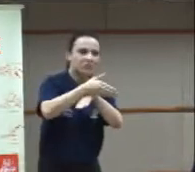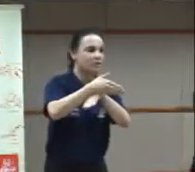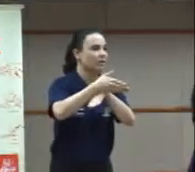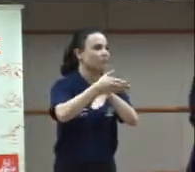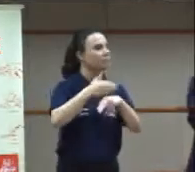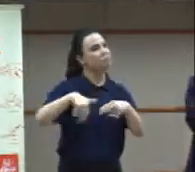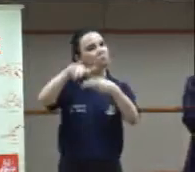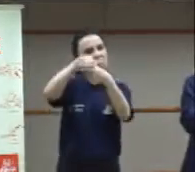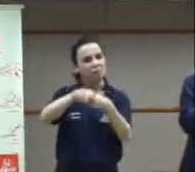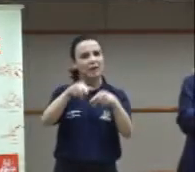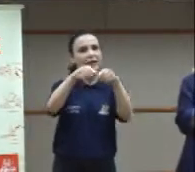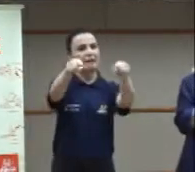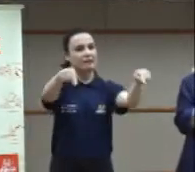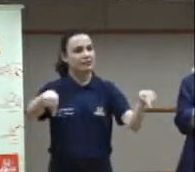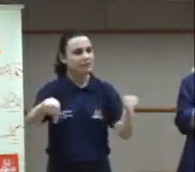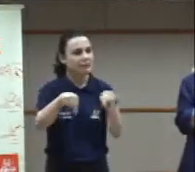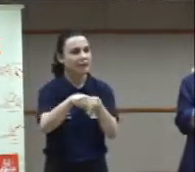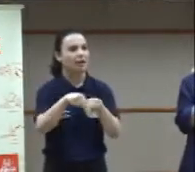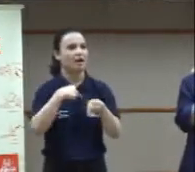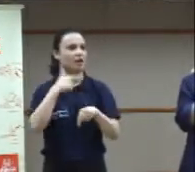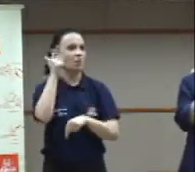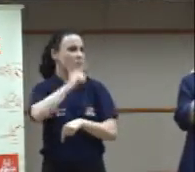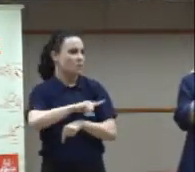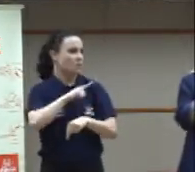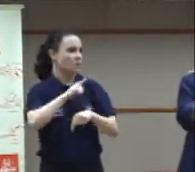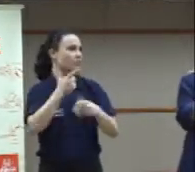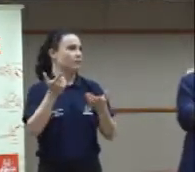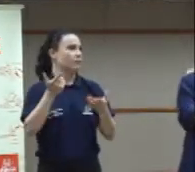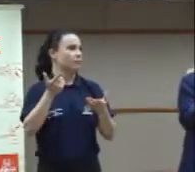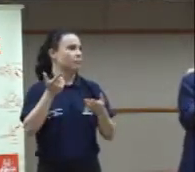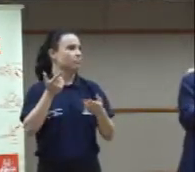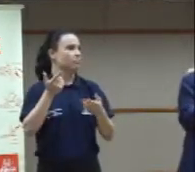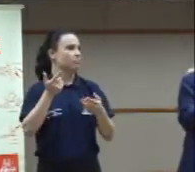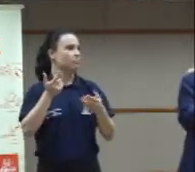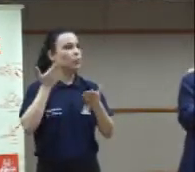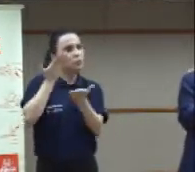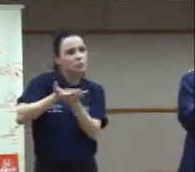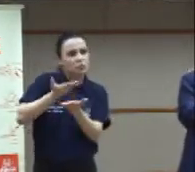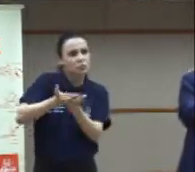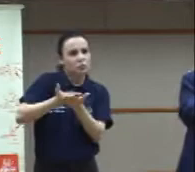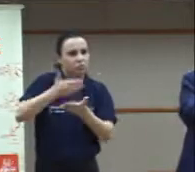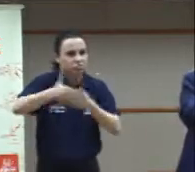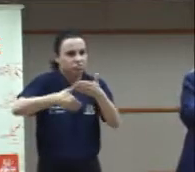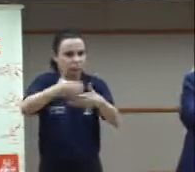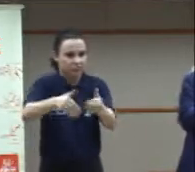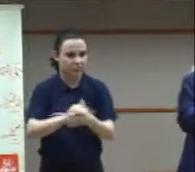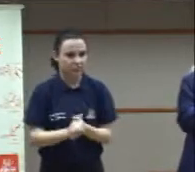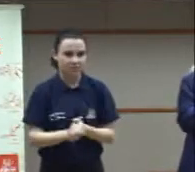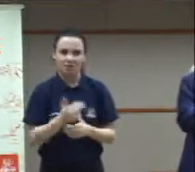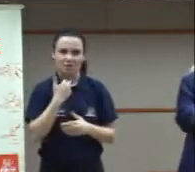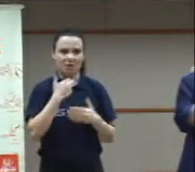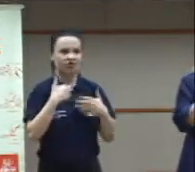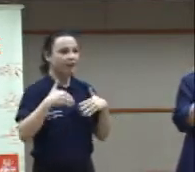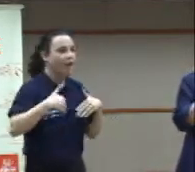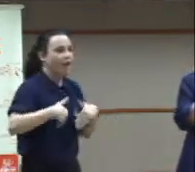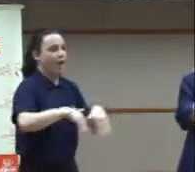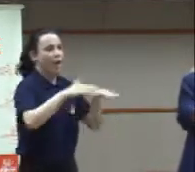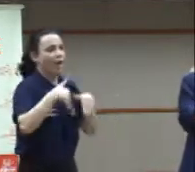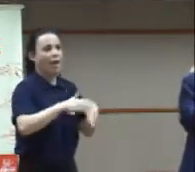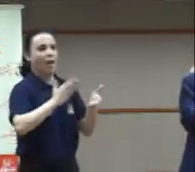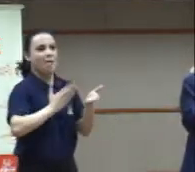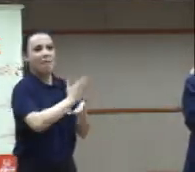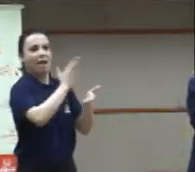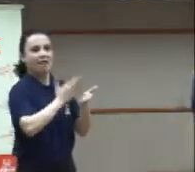dos conteúdos programáticos? Nós não formamos pessoas empurrando. Infelizmente,